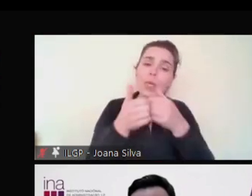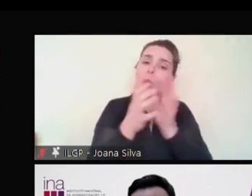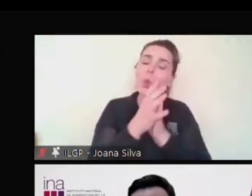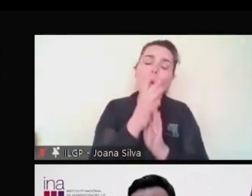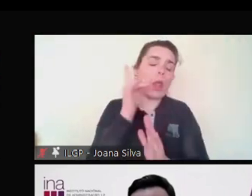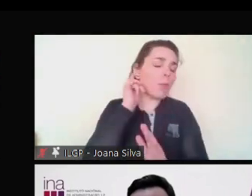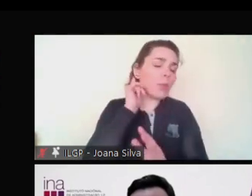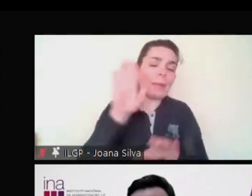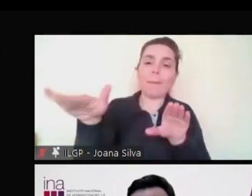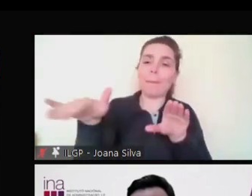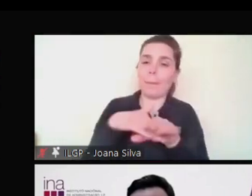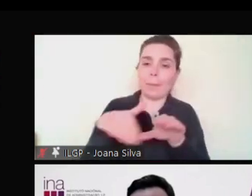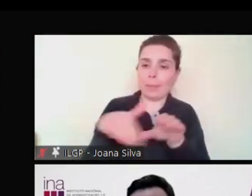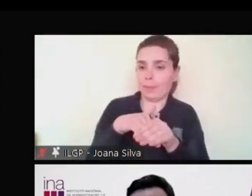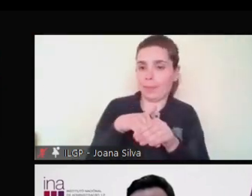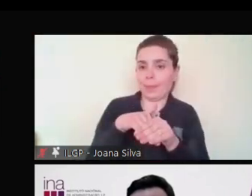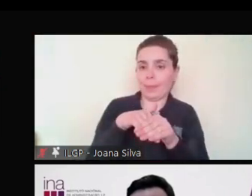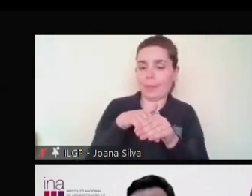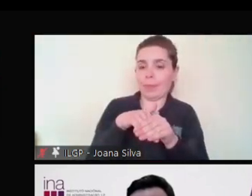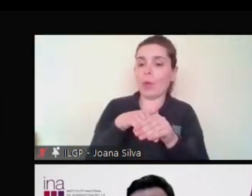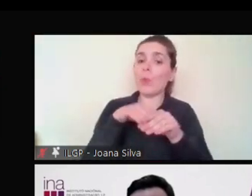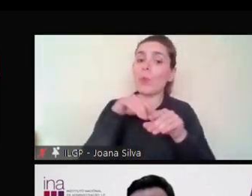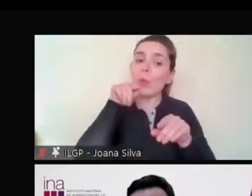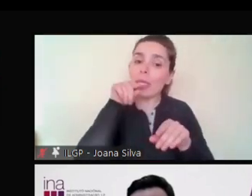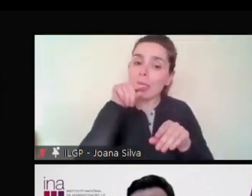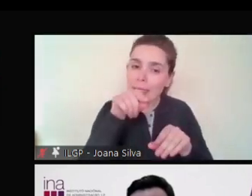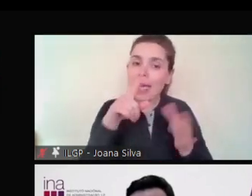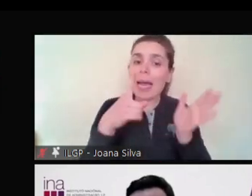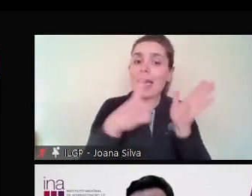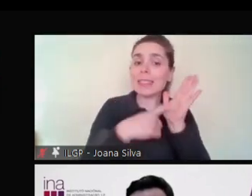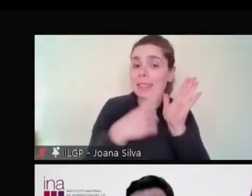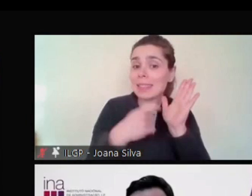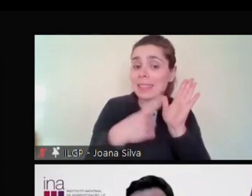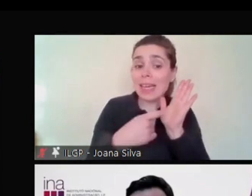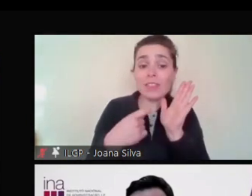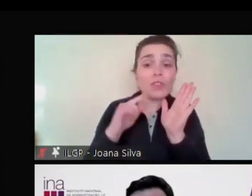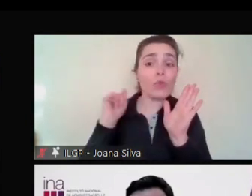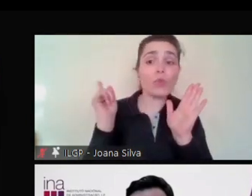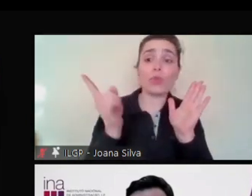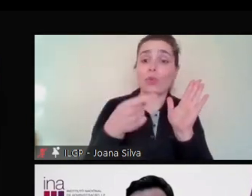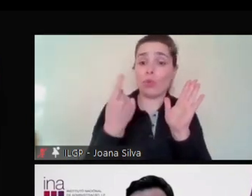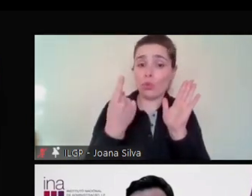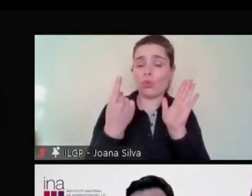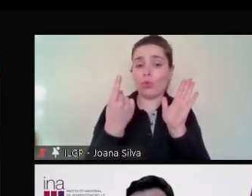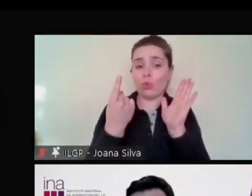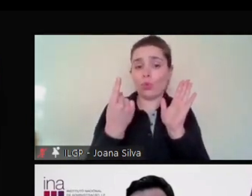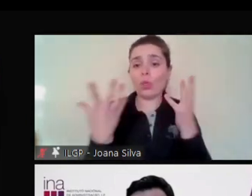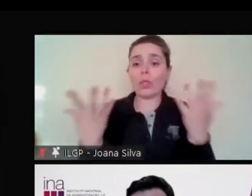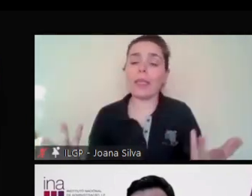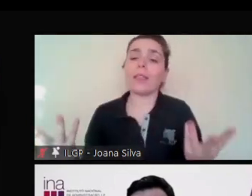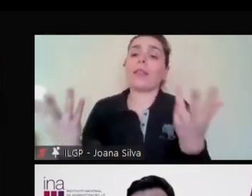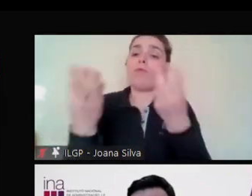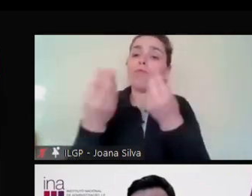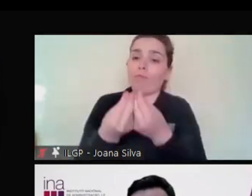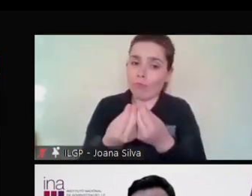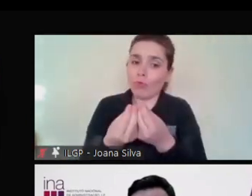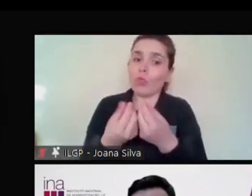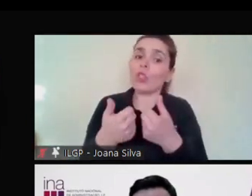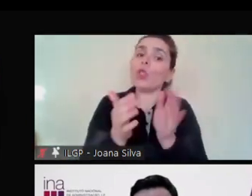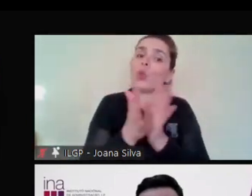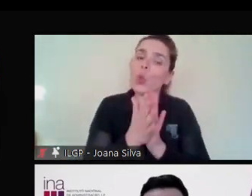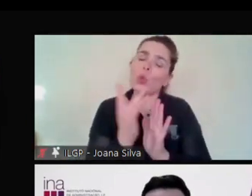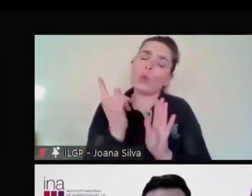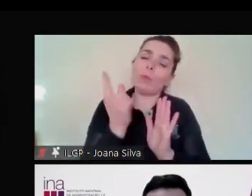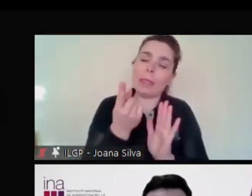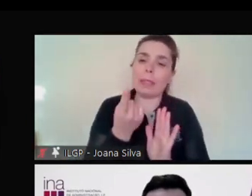que também nesta dimensão as necessidades que venham a ser identificadas sejam co-criadas e co-identificadas por todos nós. E